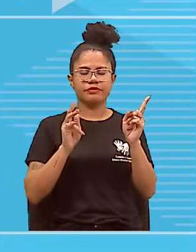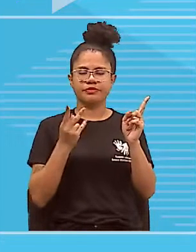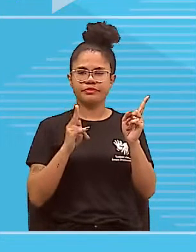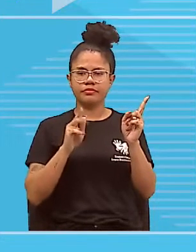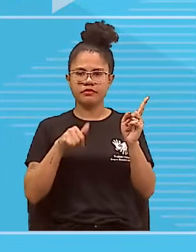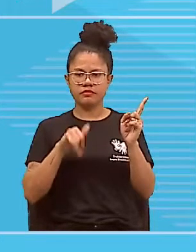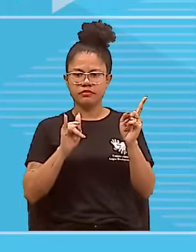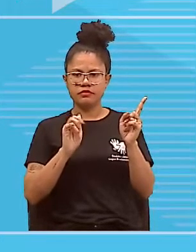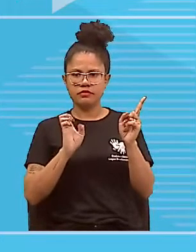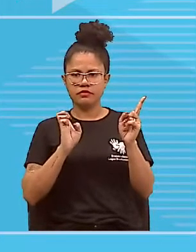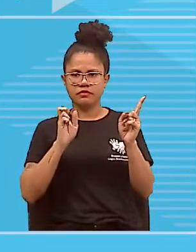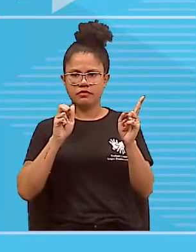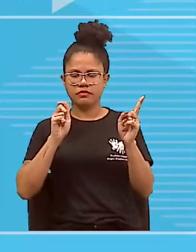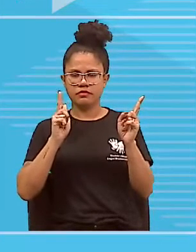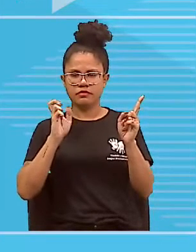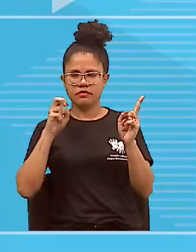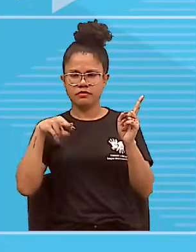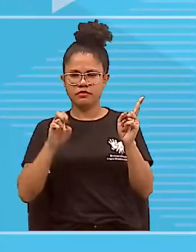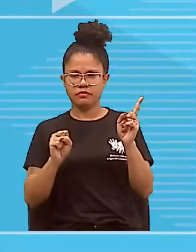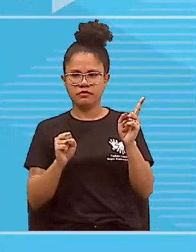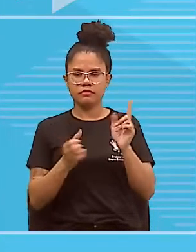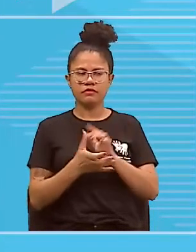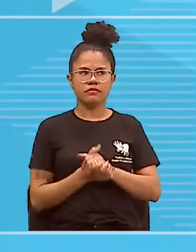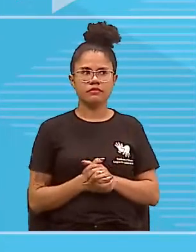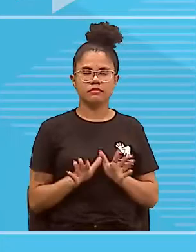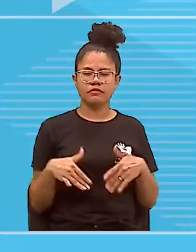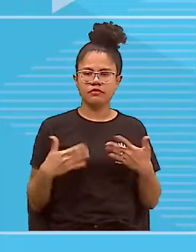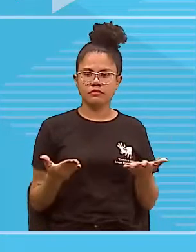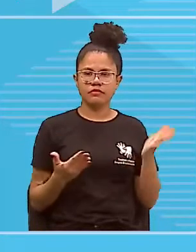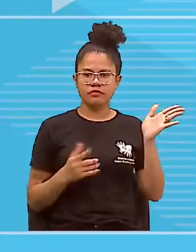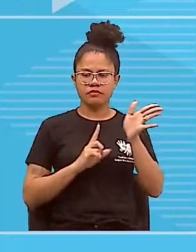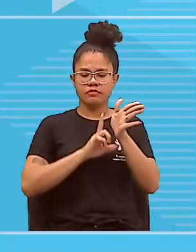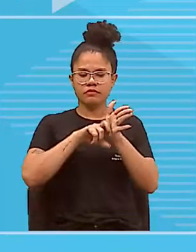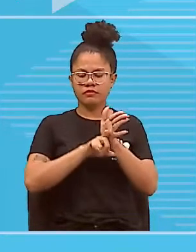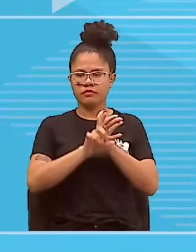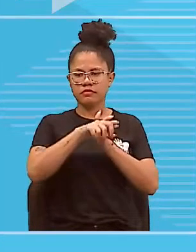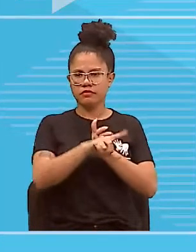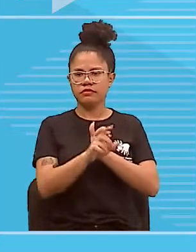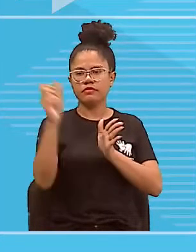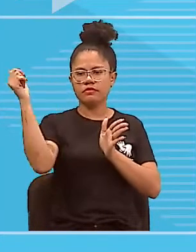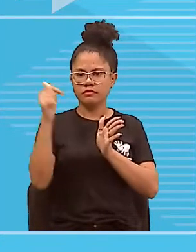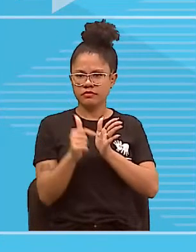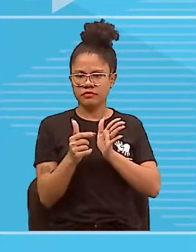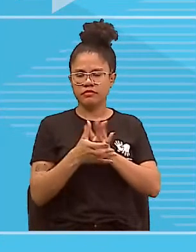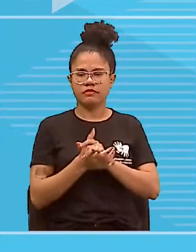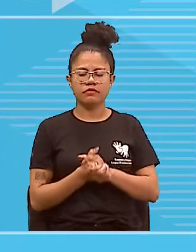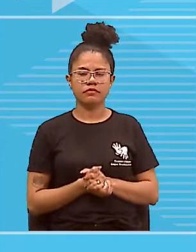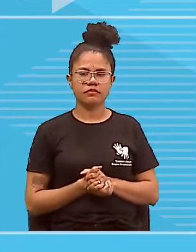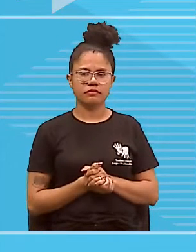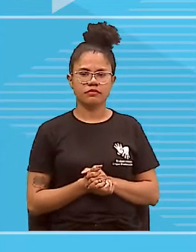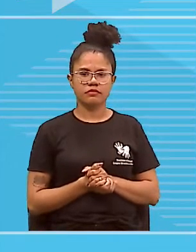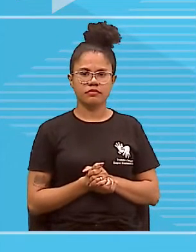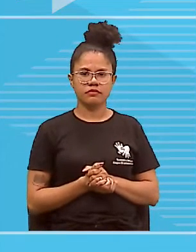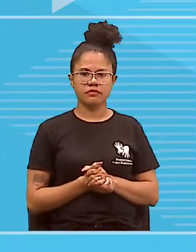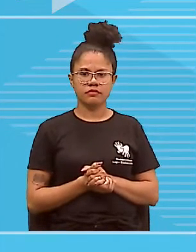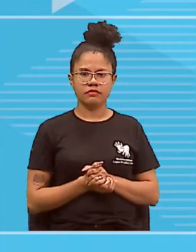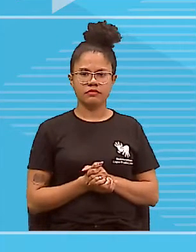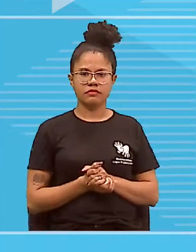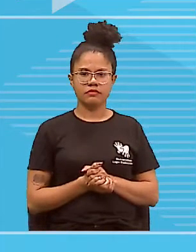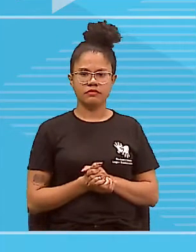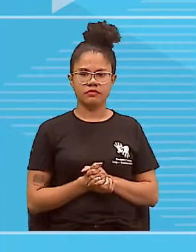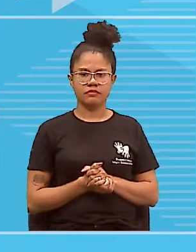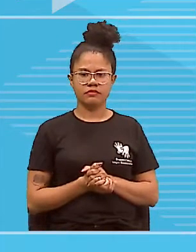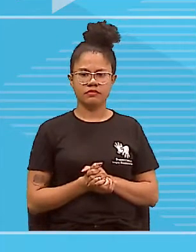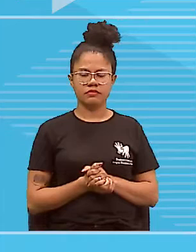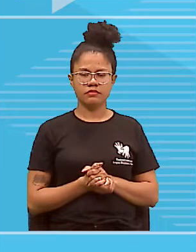professor é um modelo ondulatório para a luz é uma natureza ondulatória para